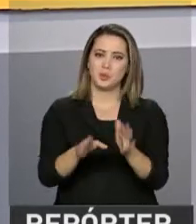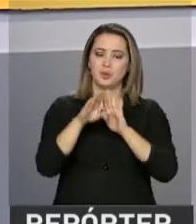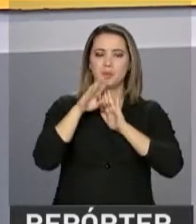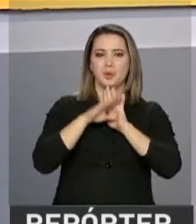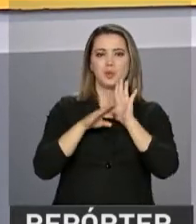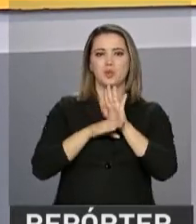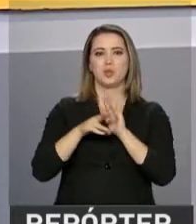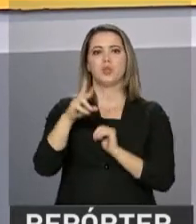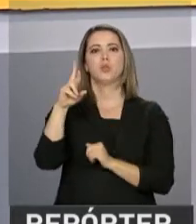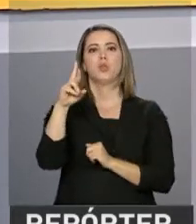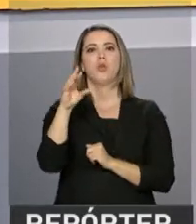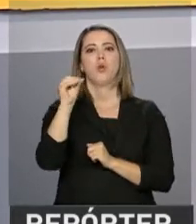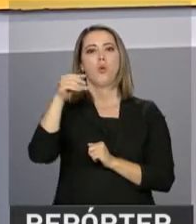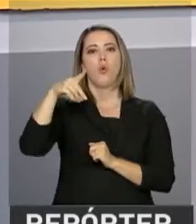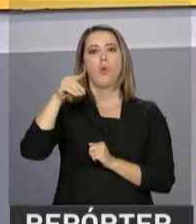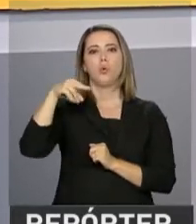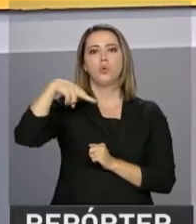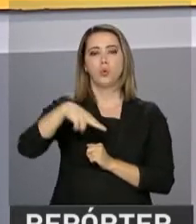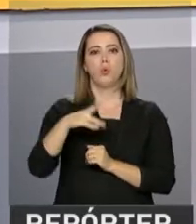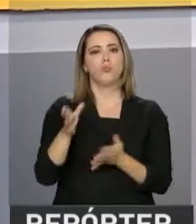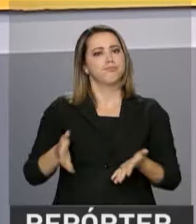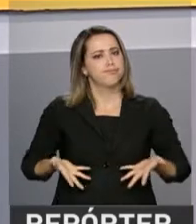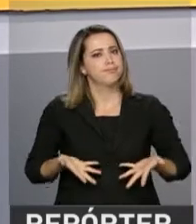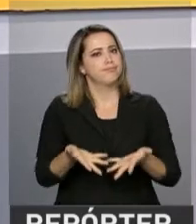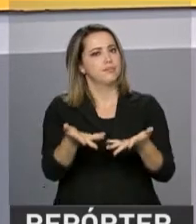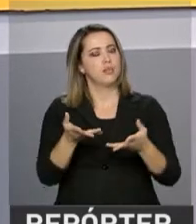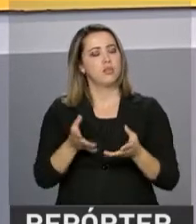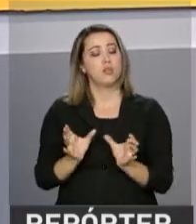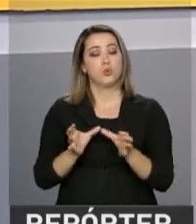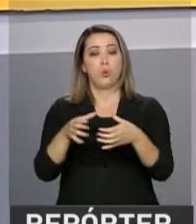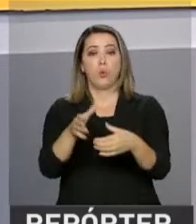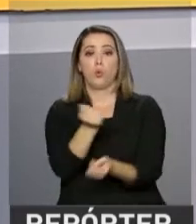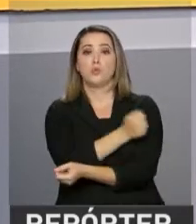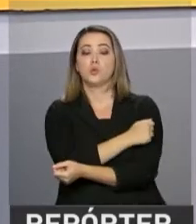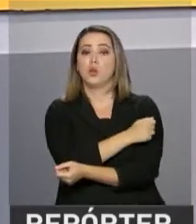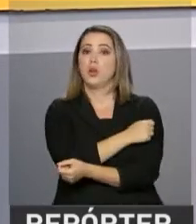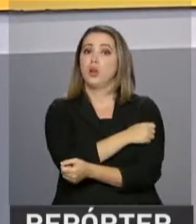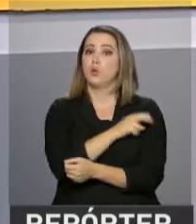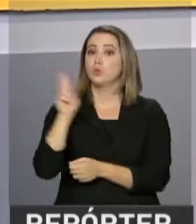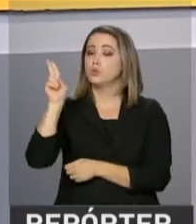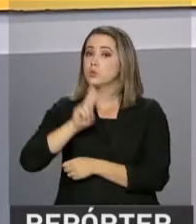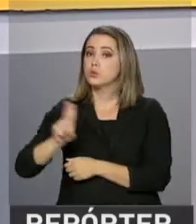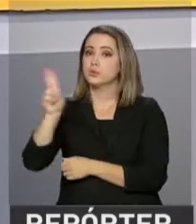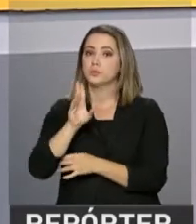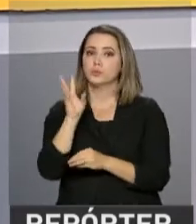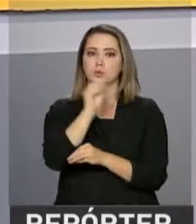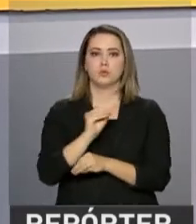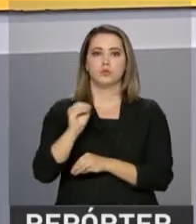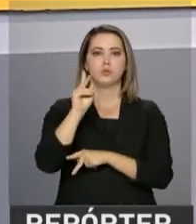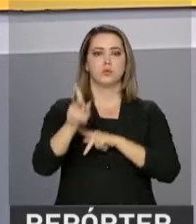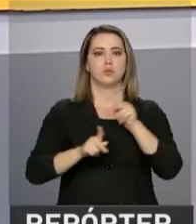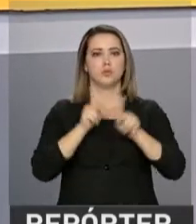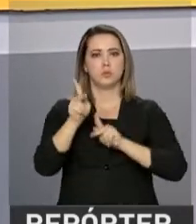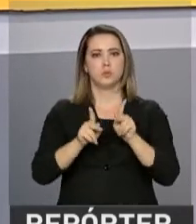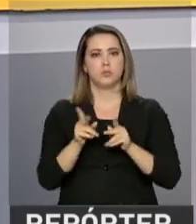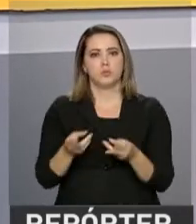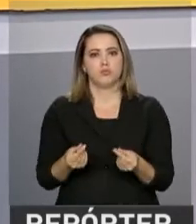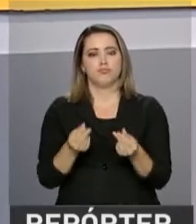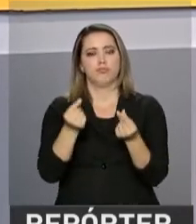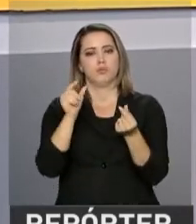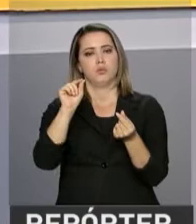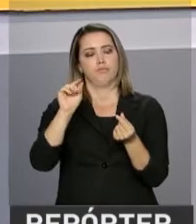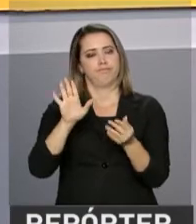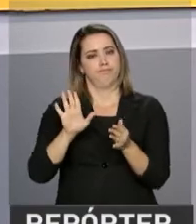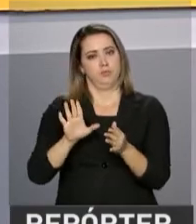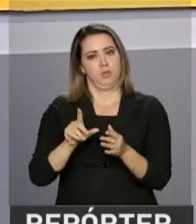projeto rondon iniciativa que estimula a participação de estudantes universitários no atendimento às populações com baixo índice